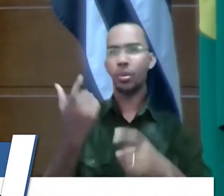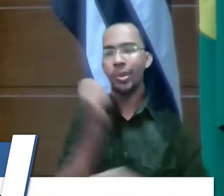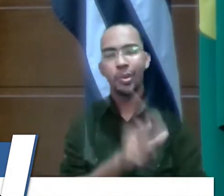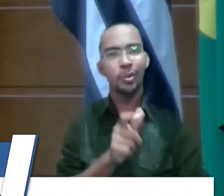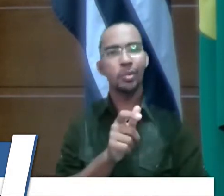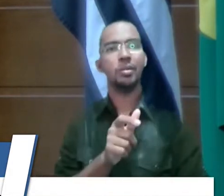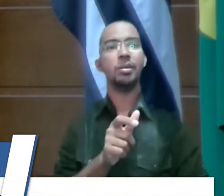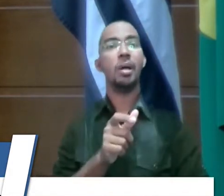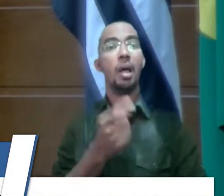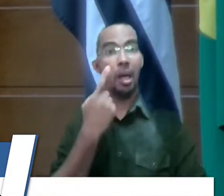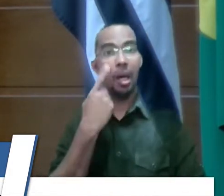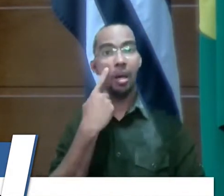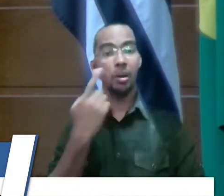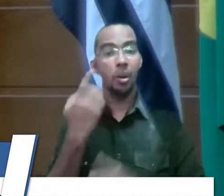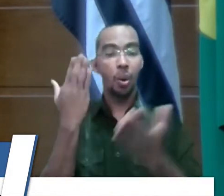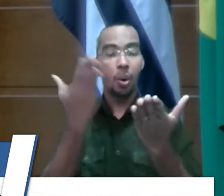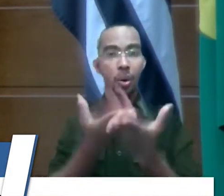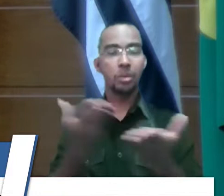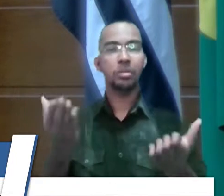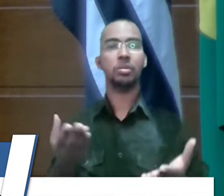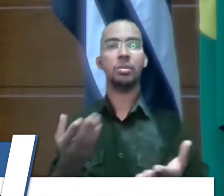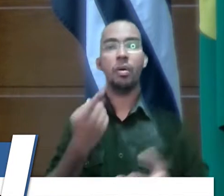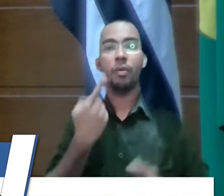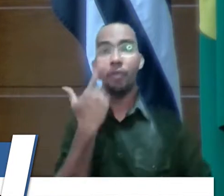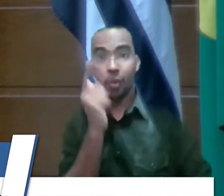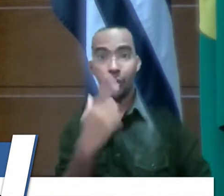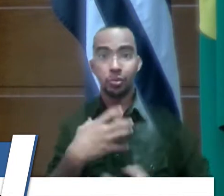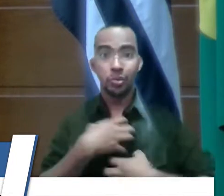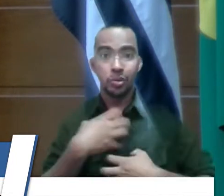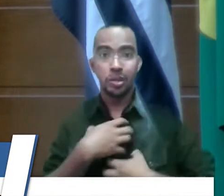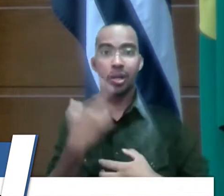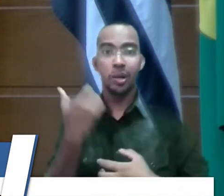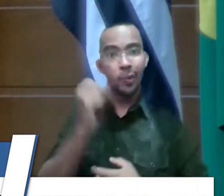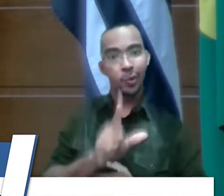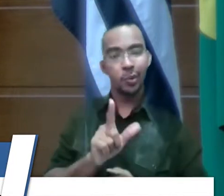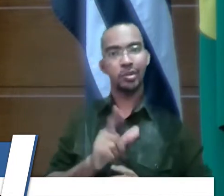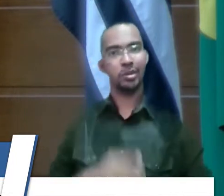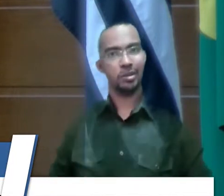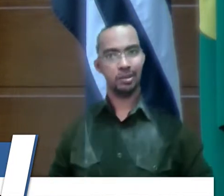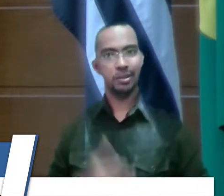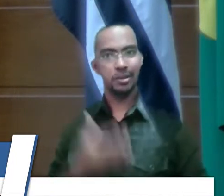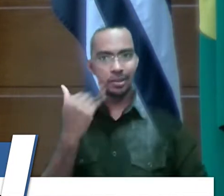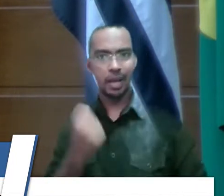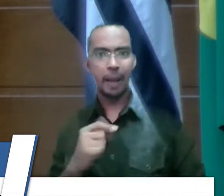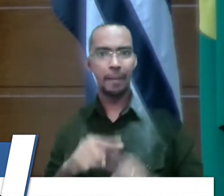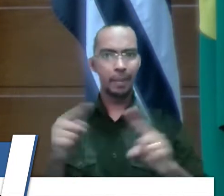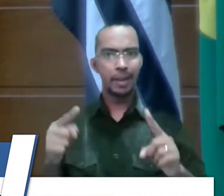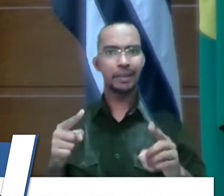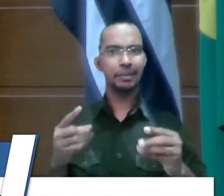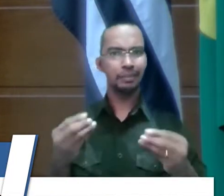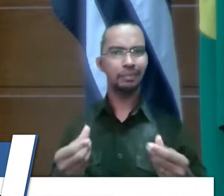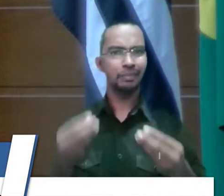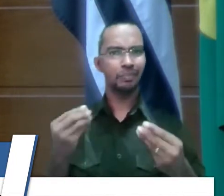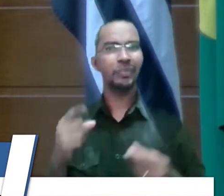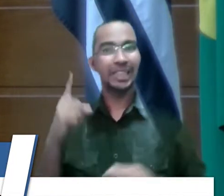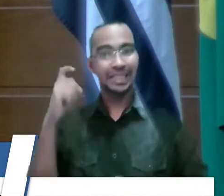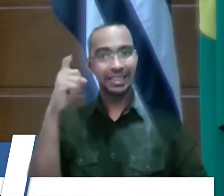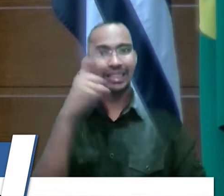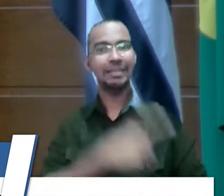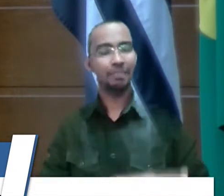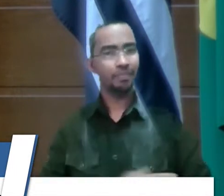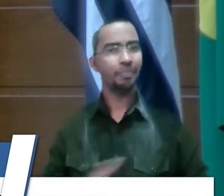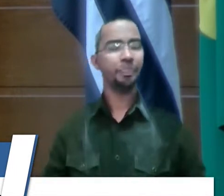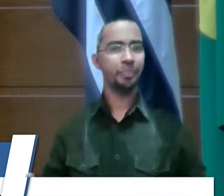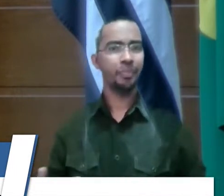eu estou aqui para a gente ver uma outra forma para a gente conseguir. Sabe, mas tá muito difícil assim. Ah, que